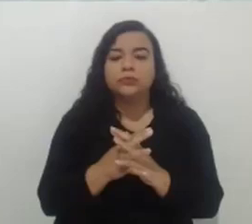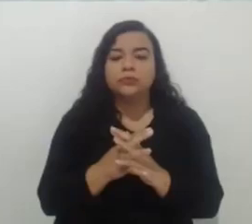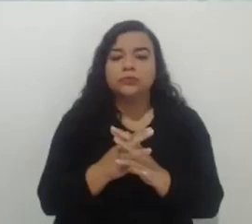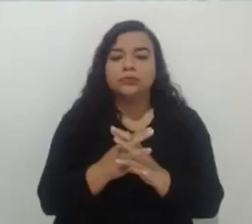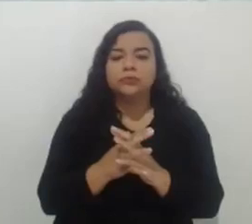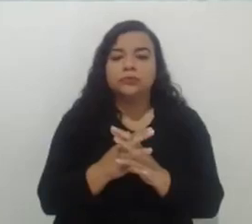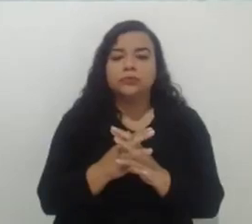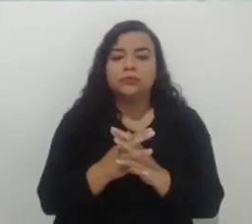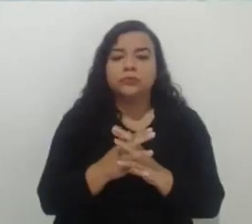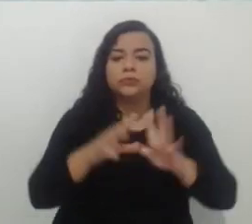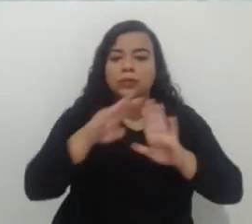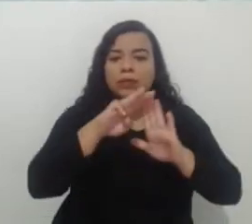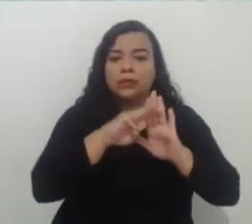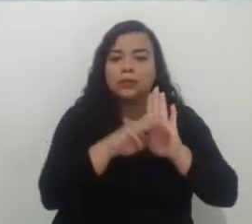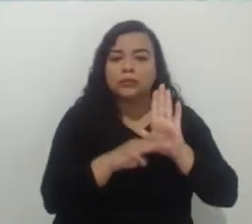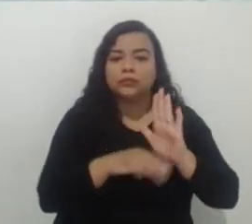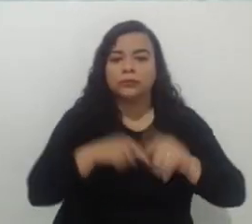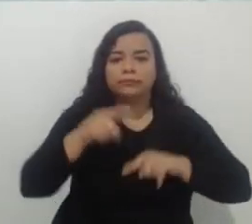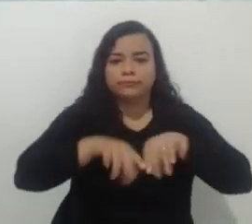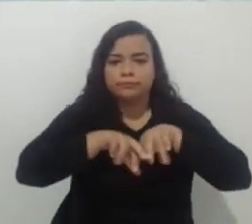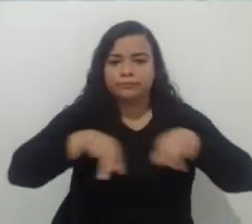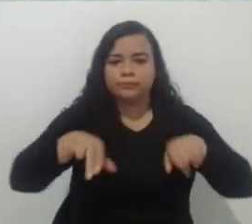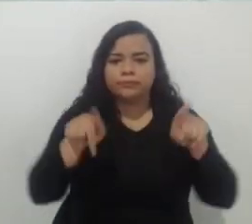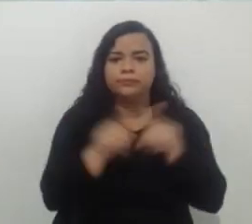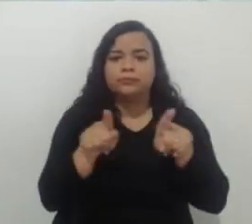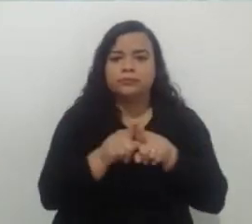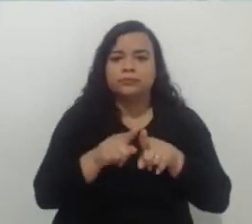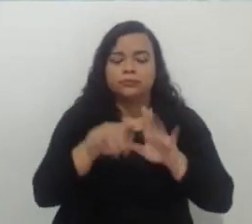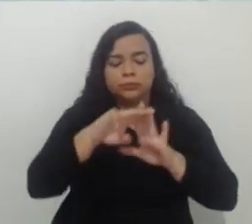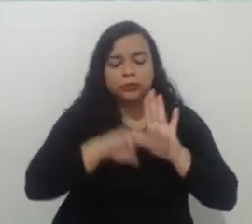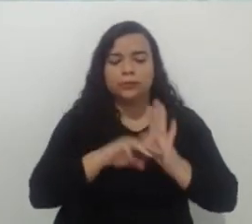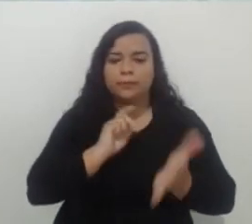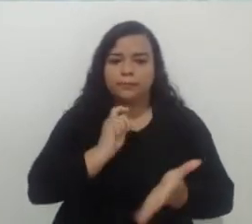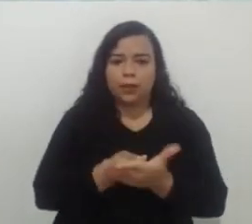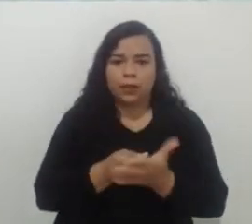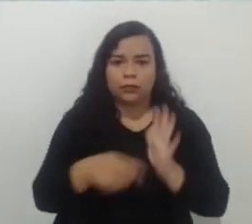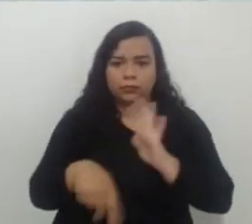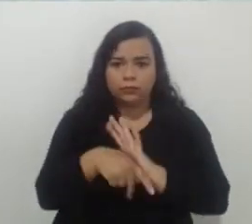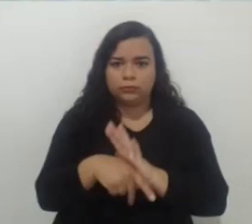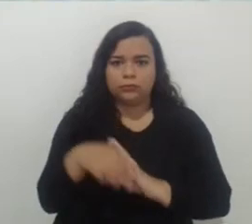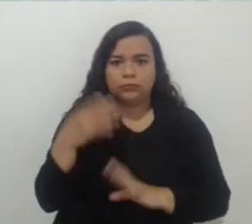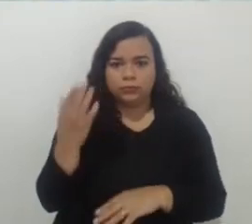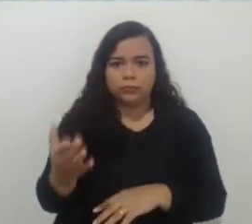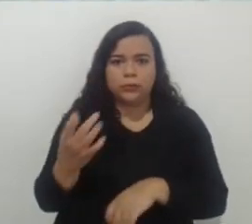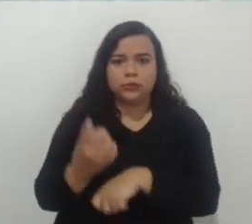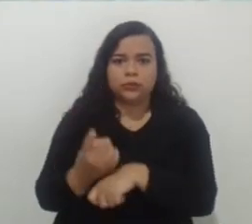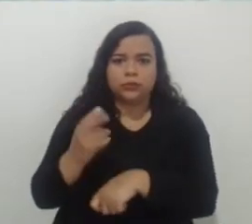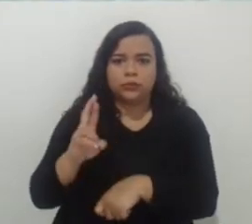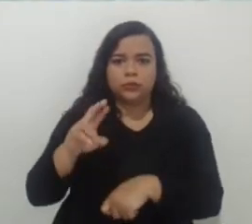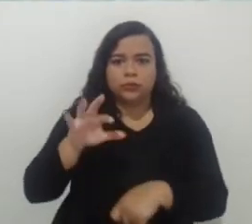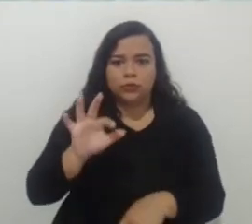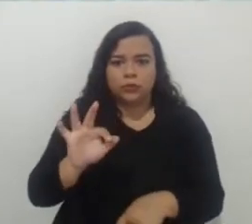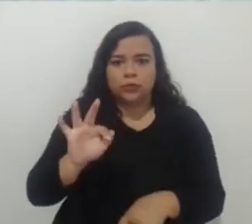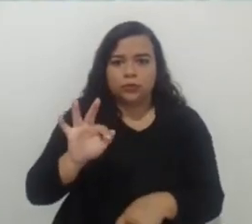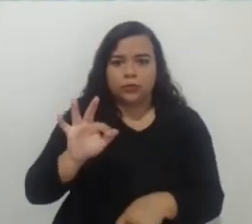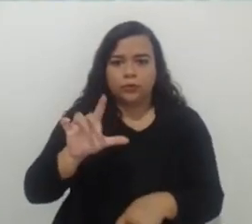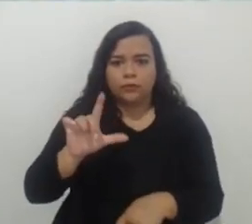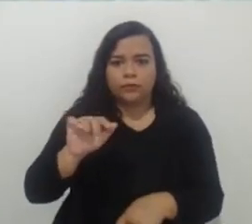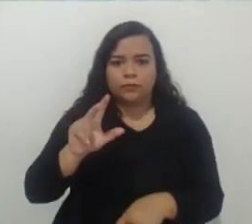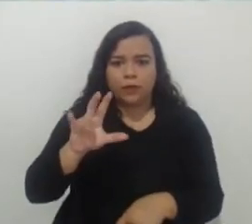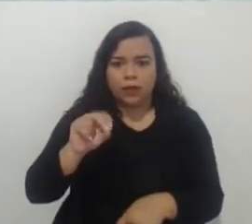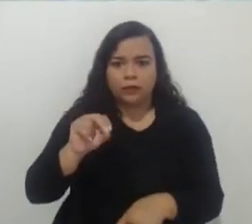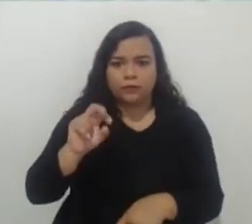na lista de precatórios e no pagamento. Doutor Fábio Holanda vendeu o crédito dele a duas